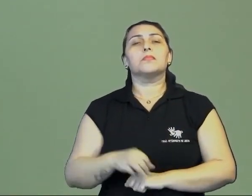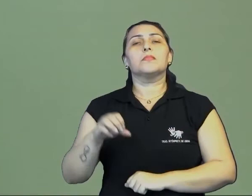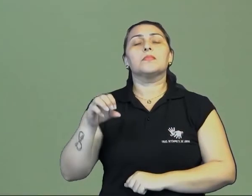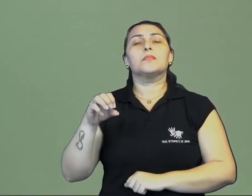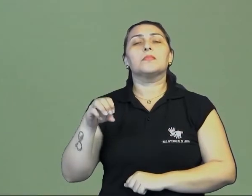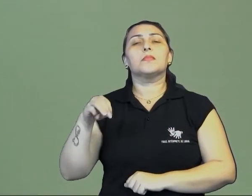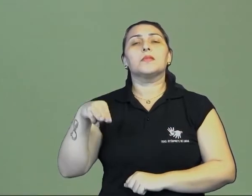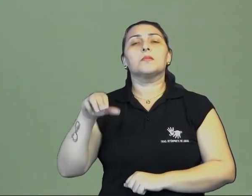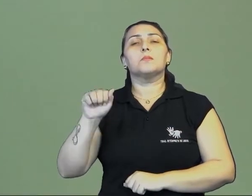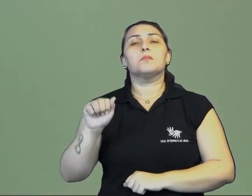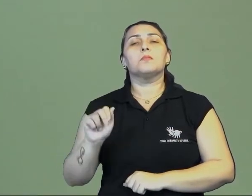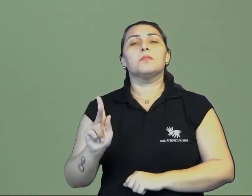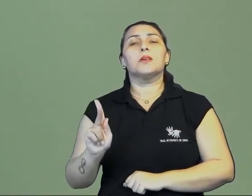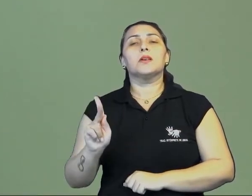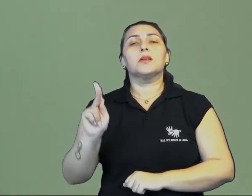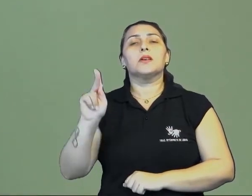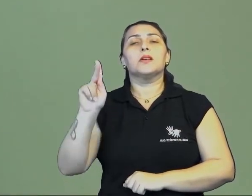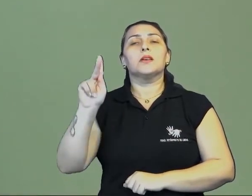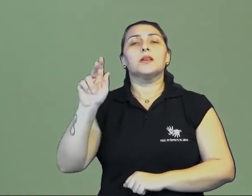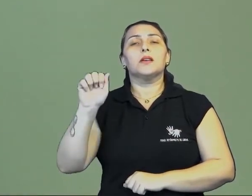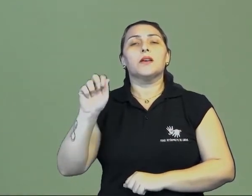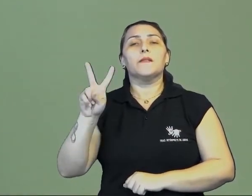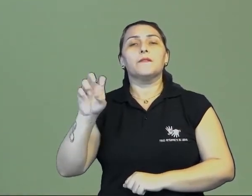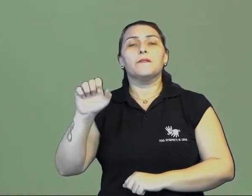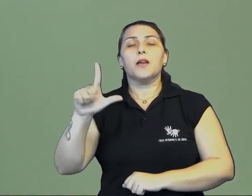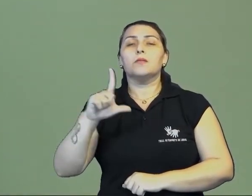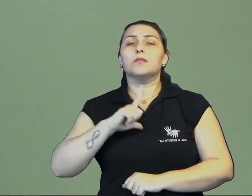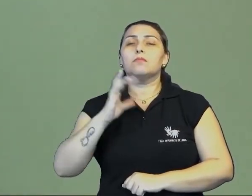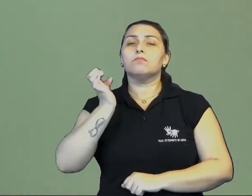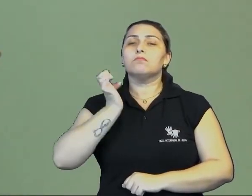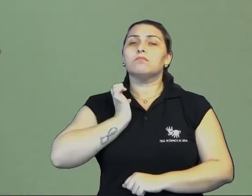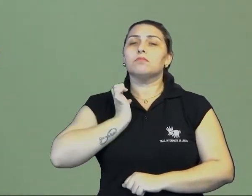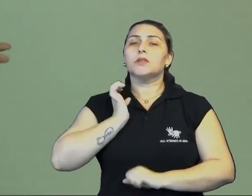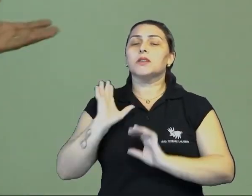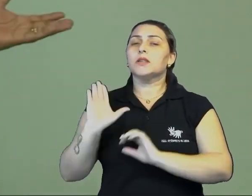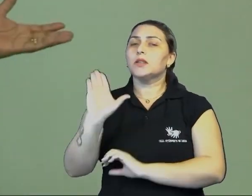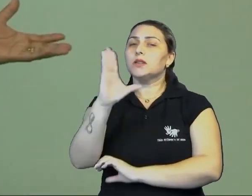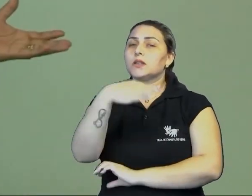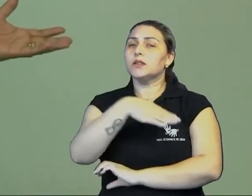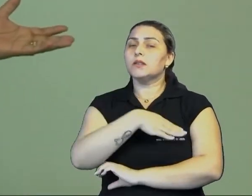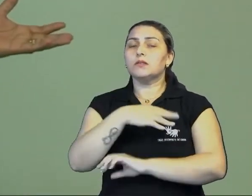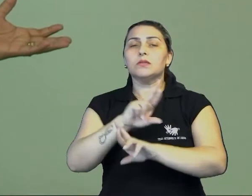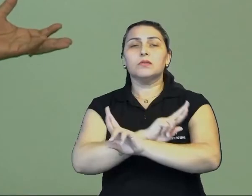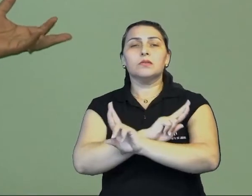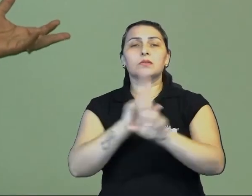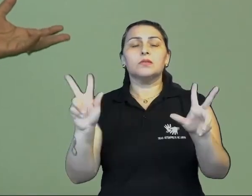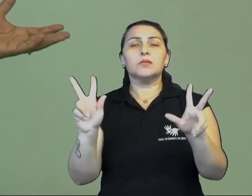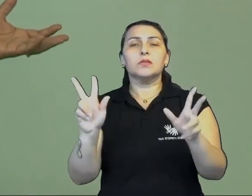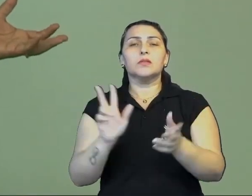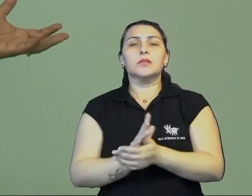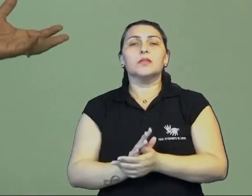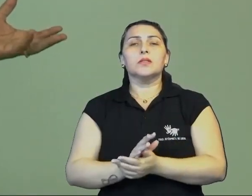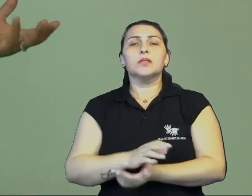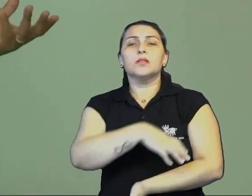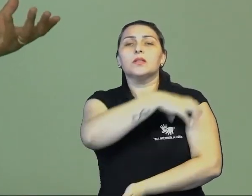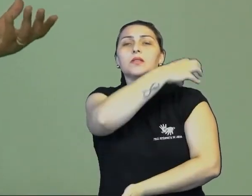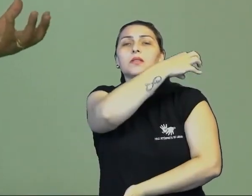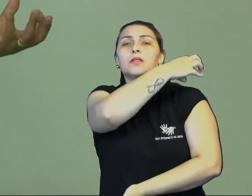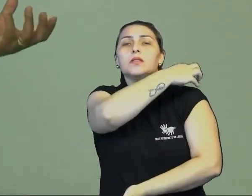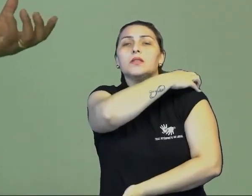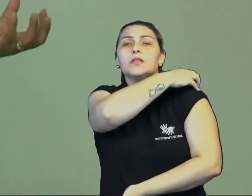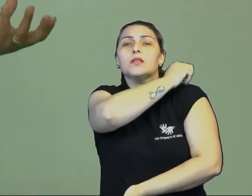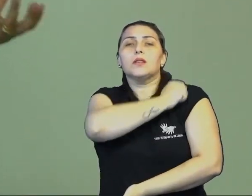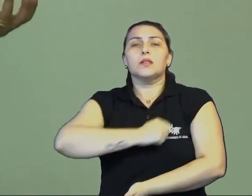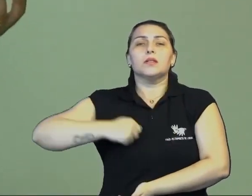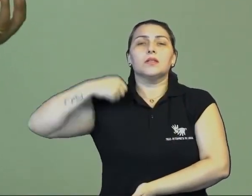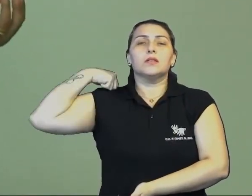Maquiavel. Maquiavel ele vai ter uma concepção de ética na cidade diferente de Aristóteles, que Aristóteles